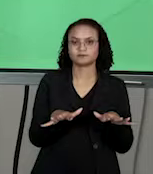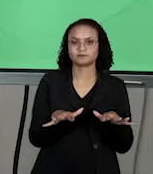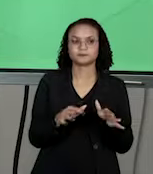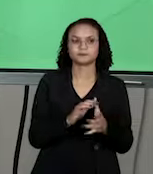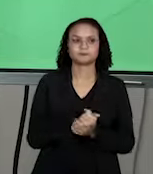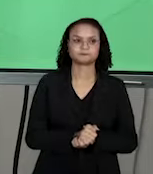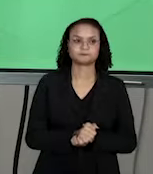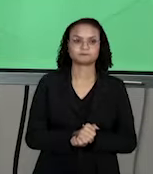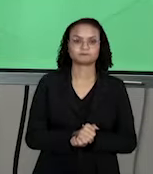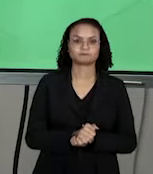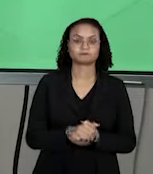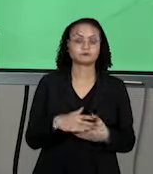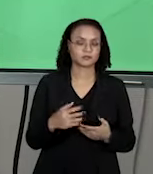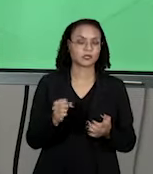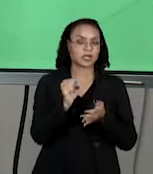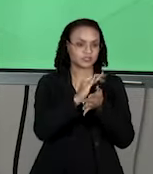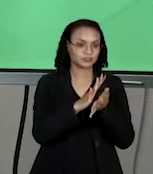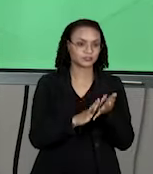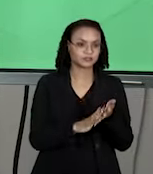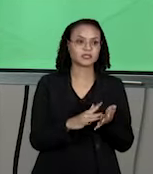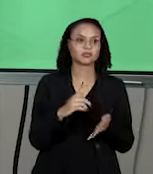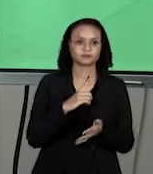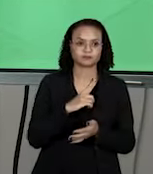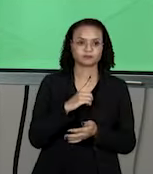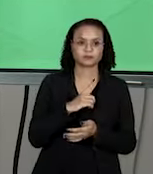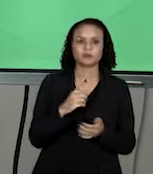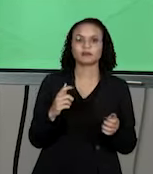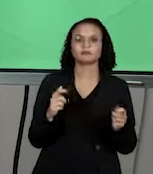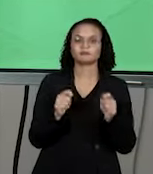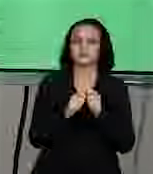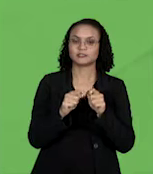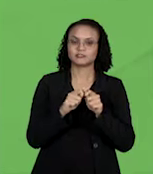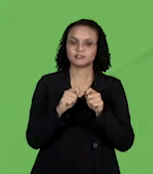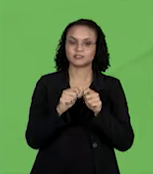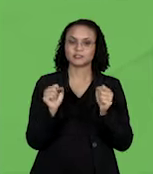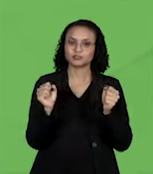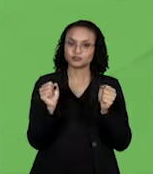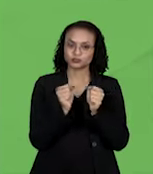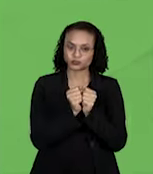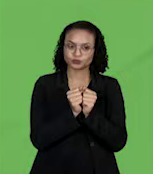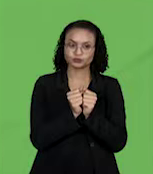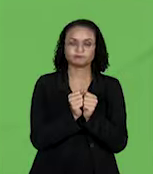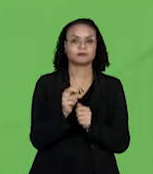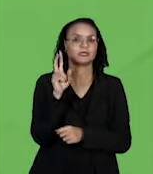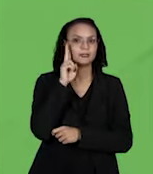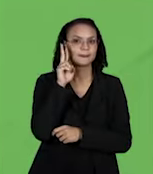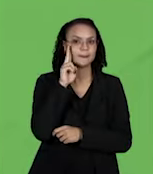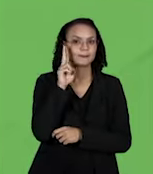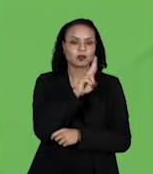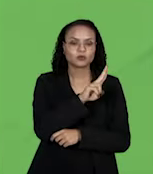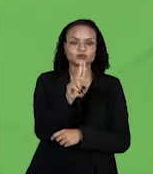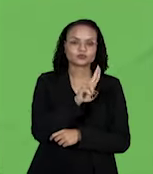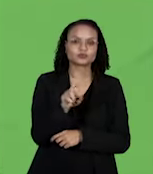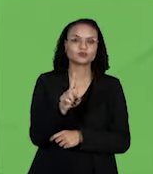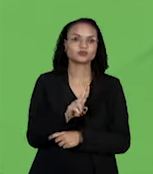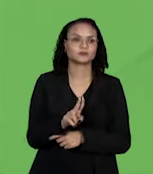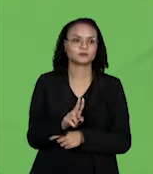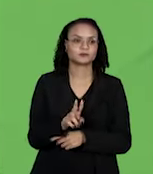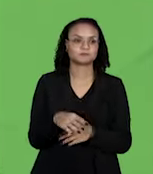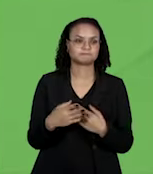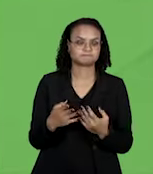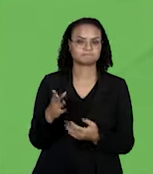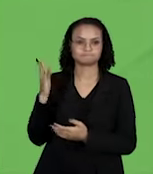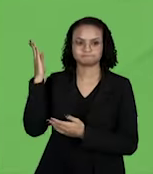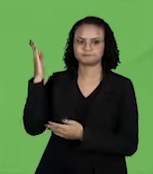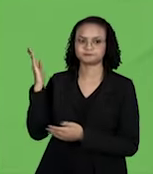ok? Trouxe uma atividade aqui para a gente poder fazer juntos, né? Relembrar, então, o nome dessas glândulas. Vamos ver se a gente